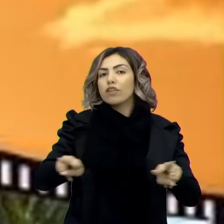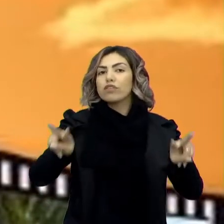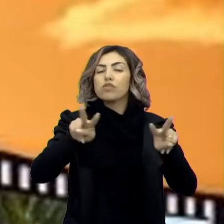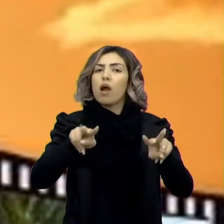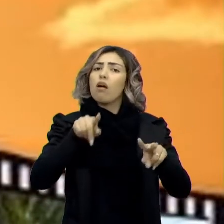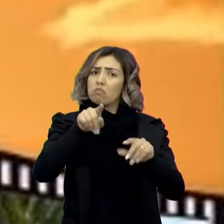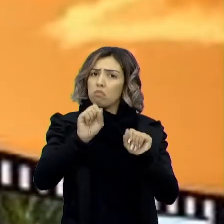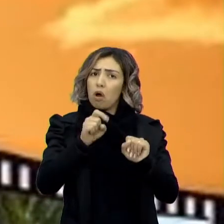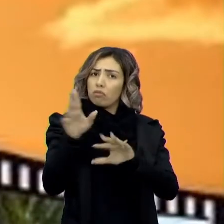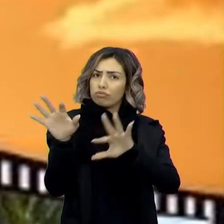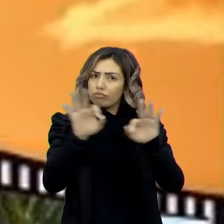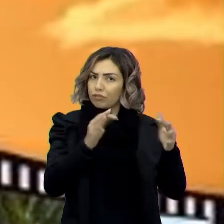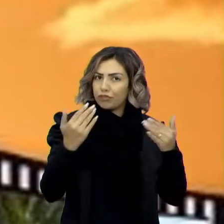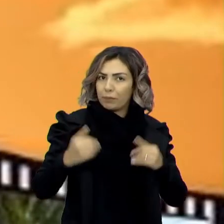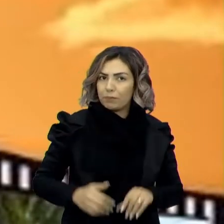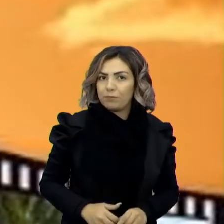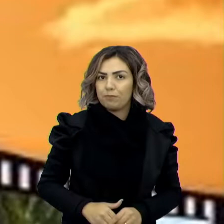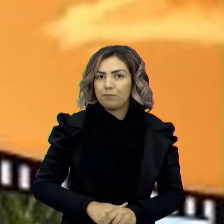para vocês com esse vídeo.